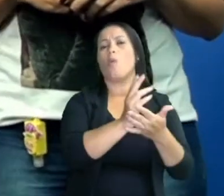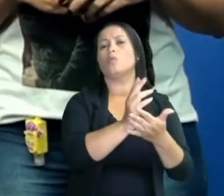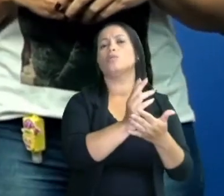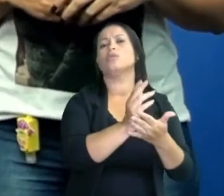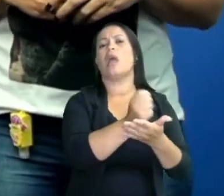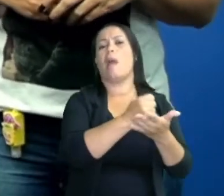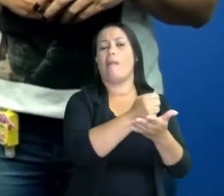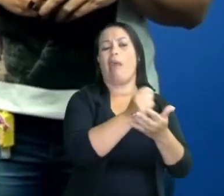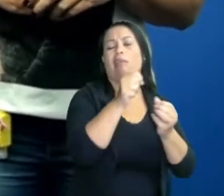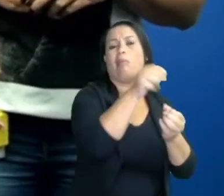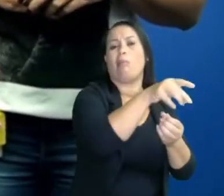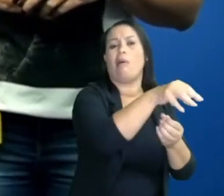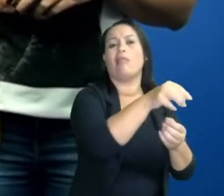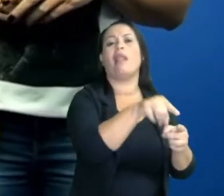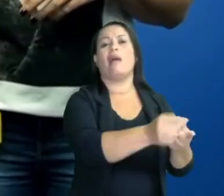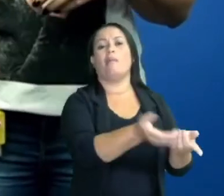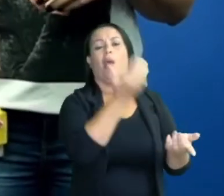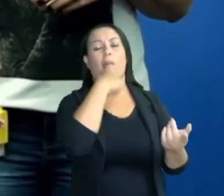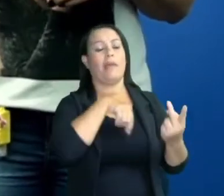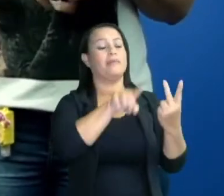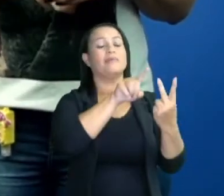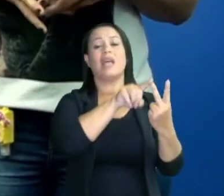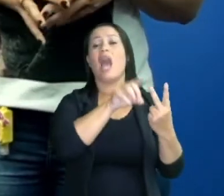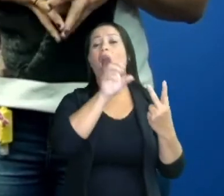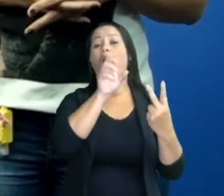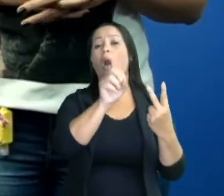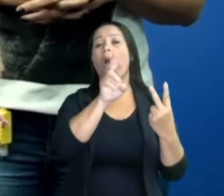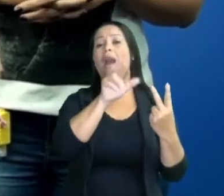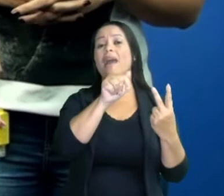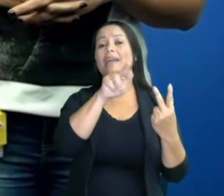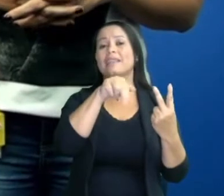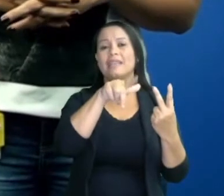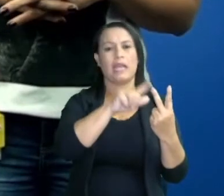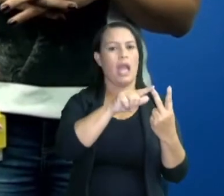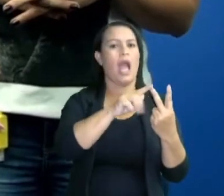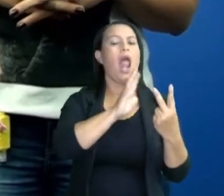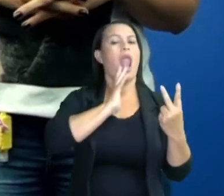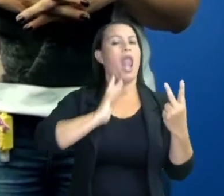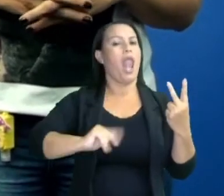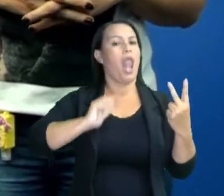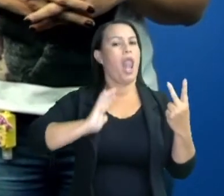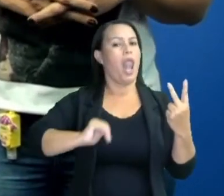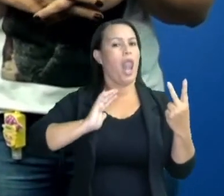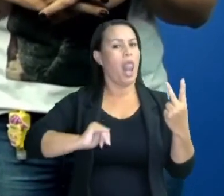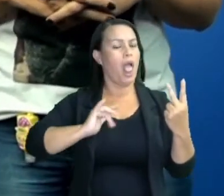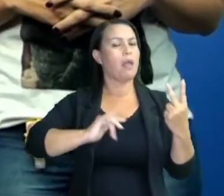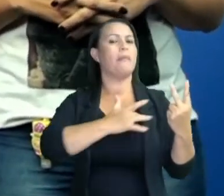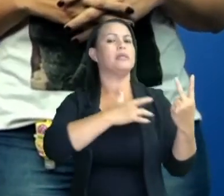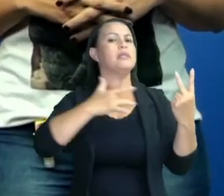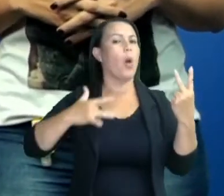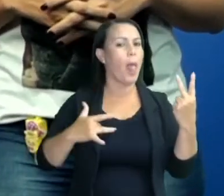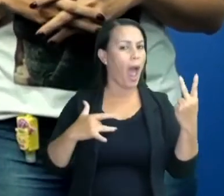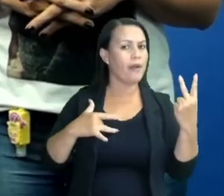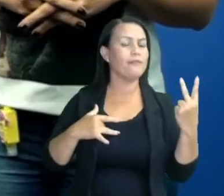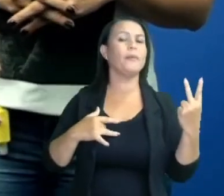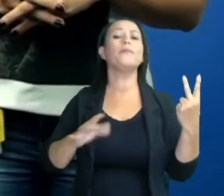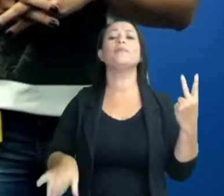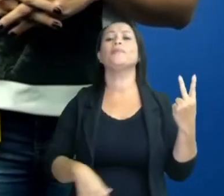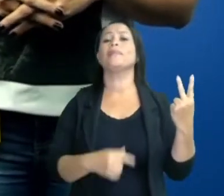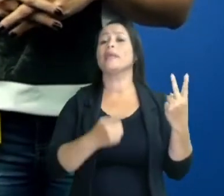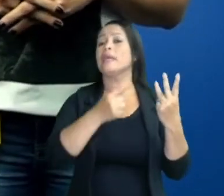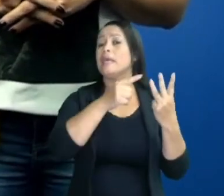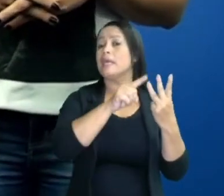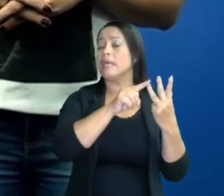o uso de agrotóxicos E aí na agricultura orgânica não se usa o agrotóxico vida assim um alimento mais saudável